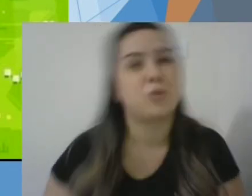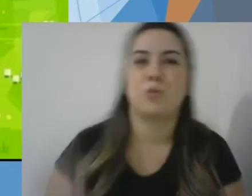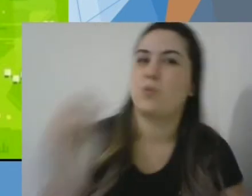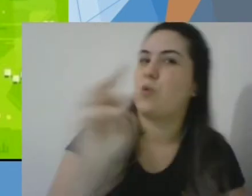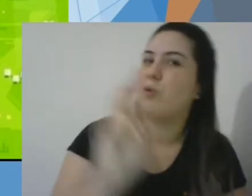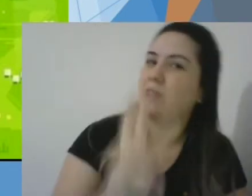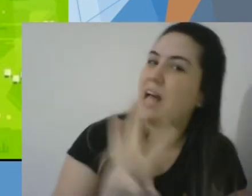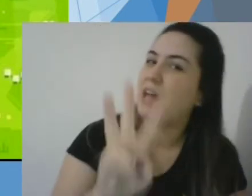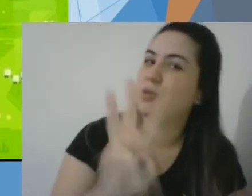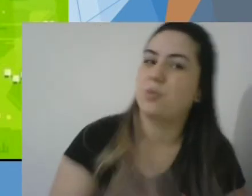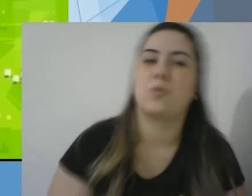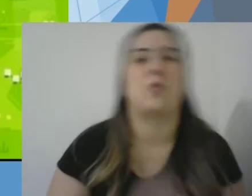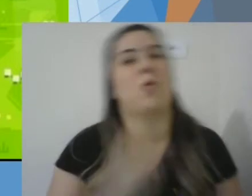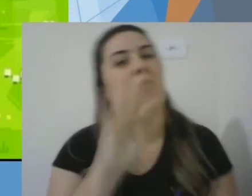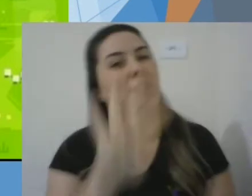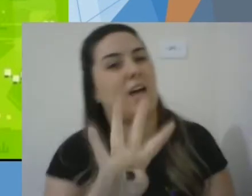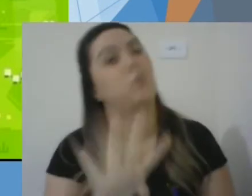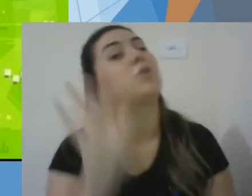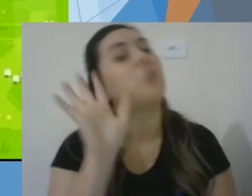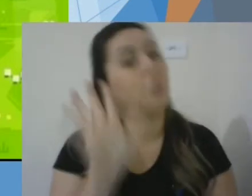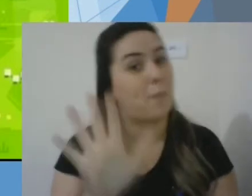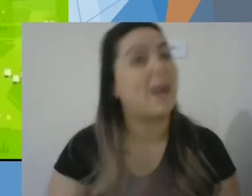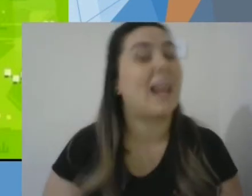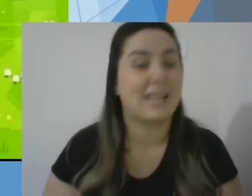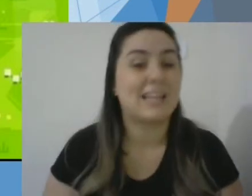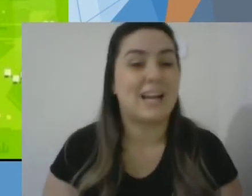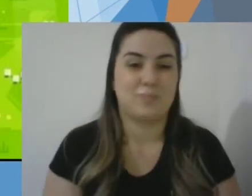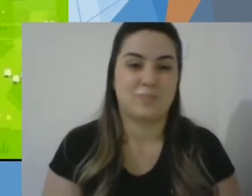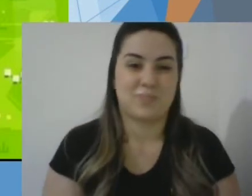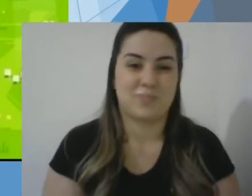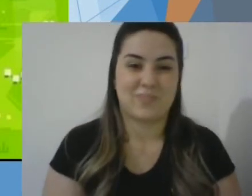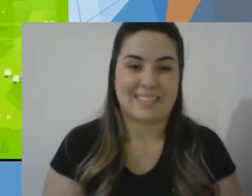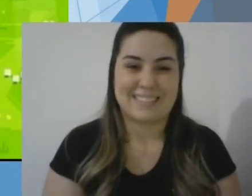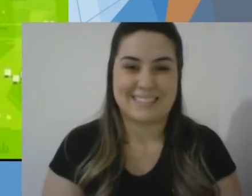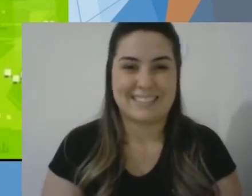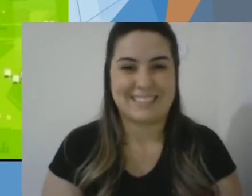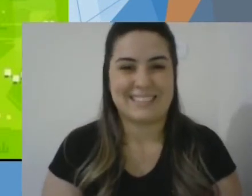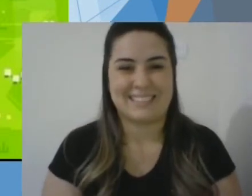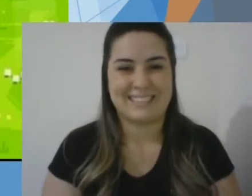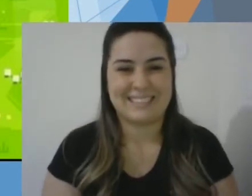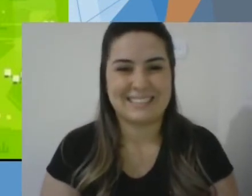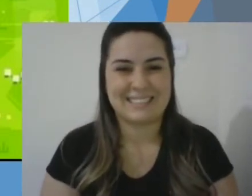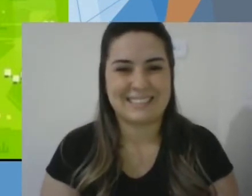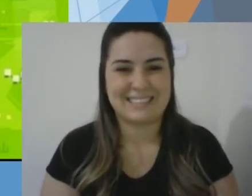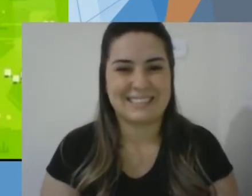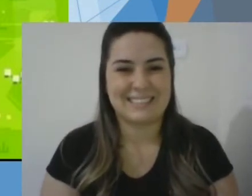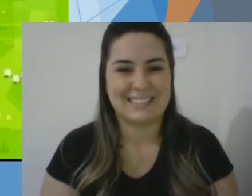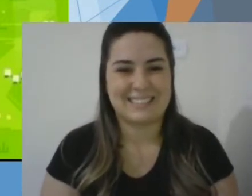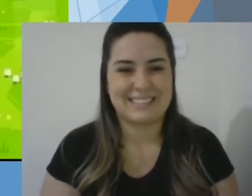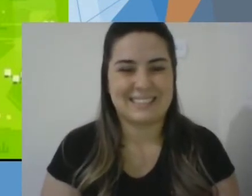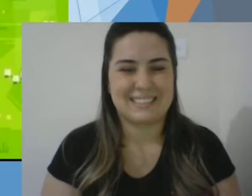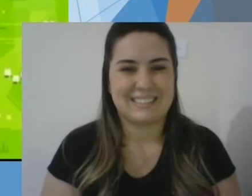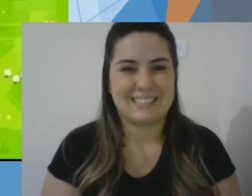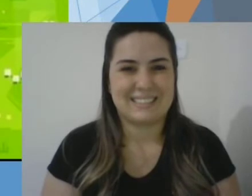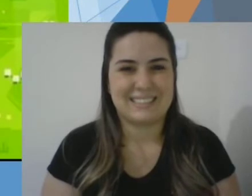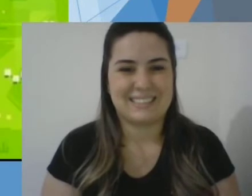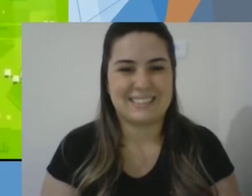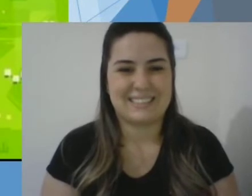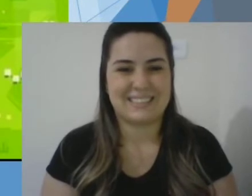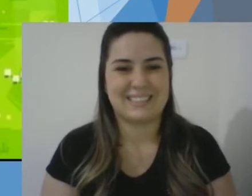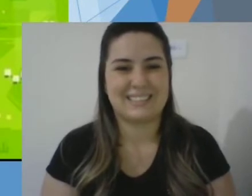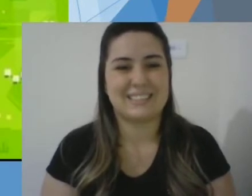visão, o tato, o olfato e o paladar e muito mais. E não